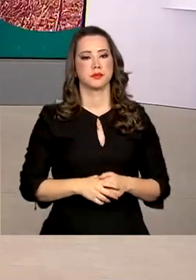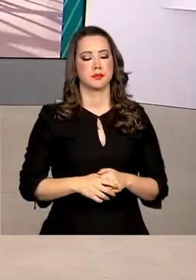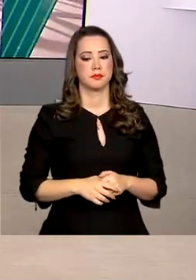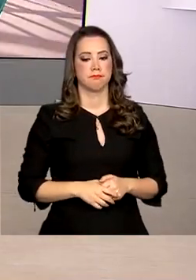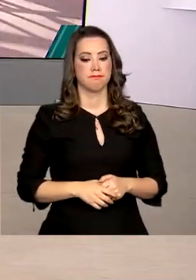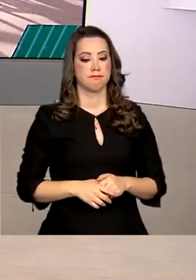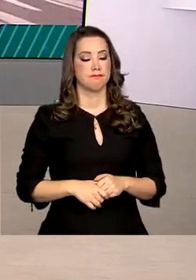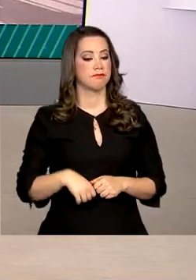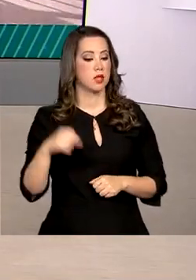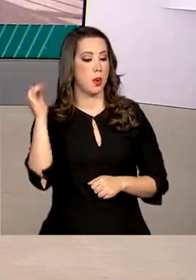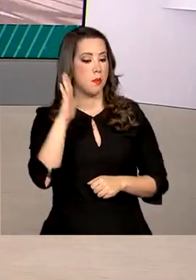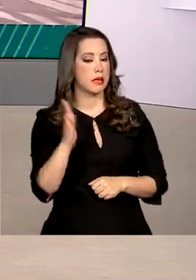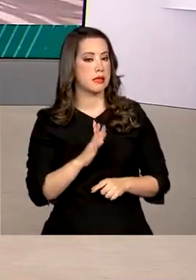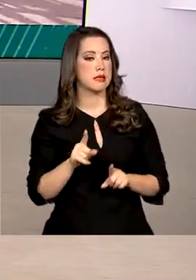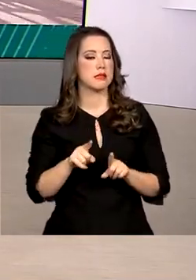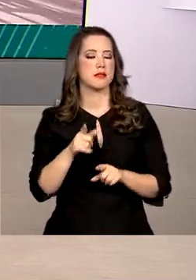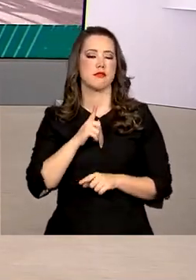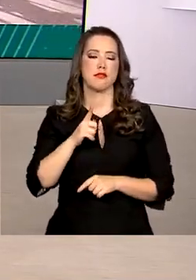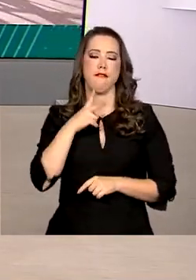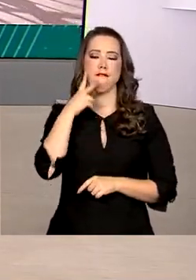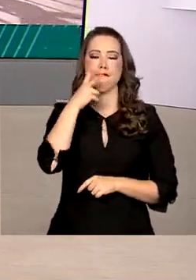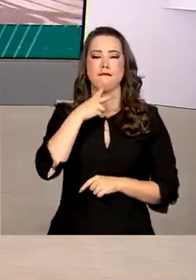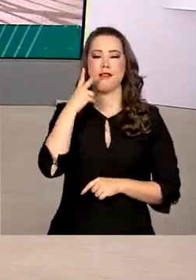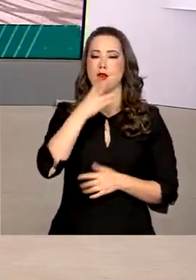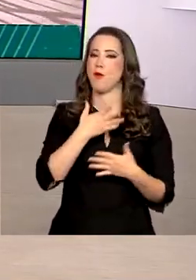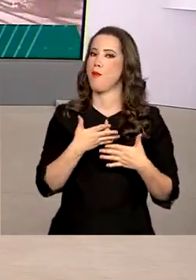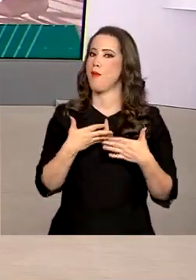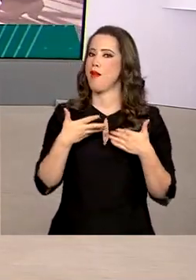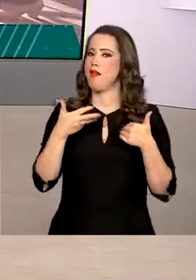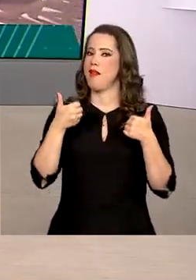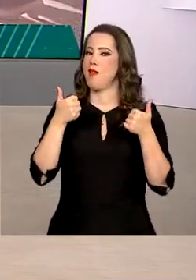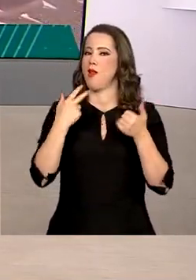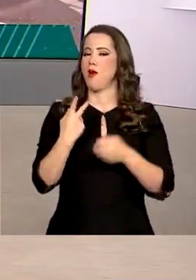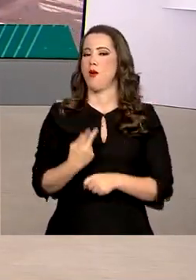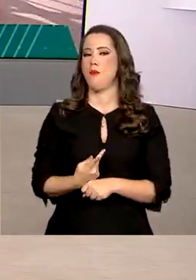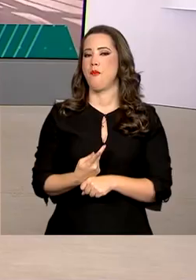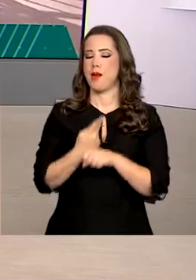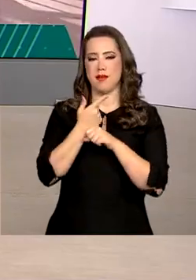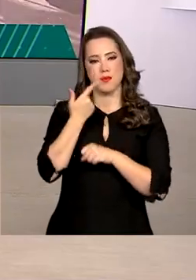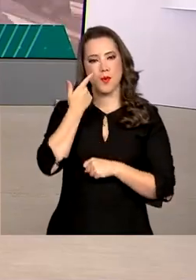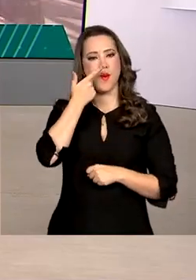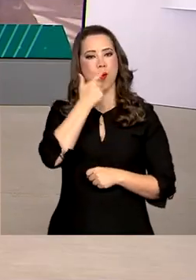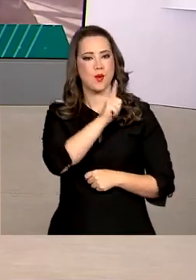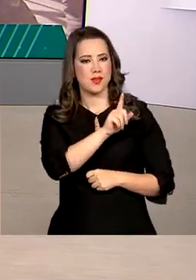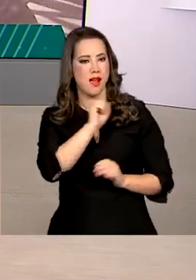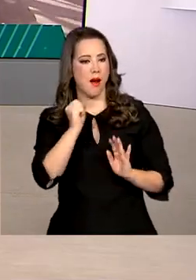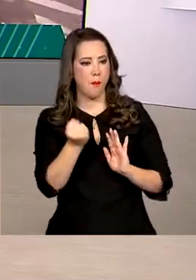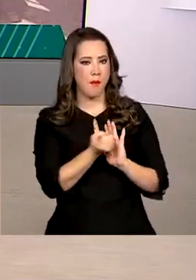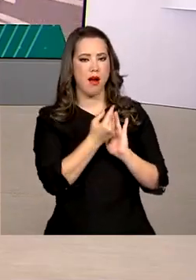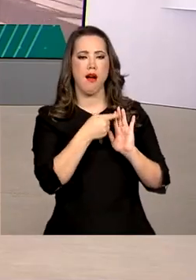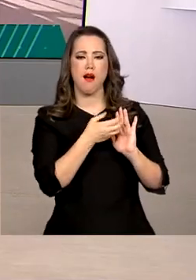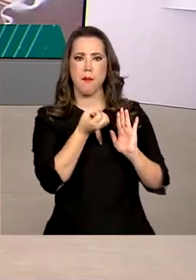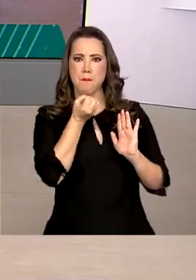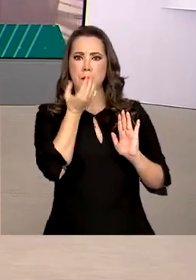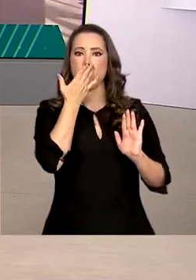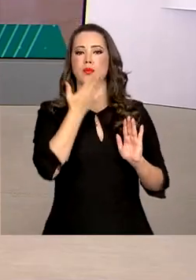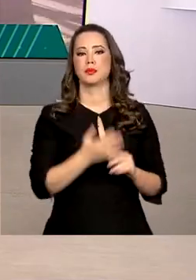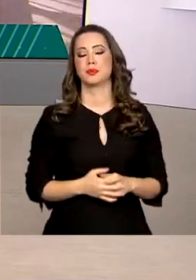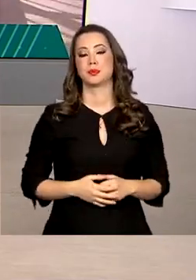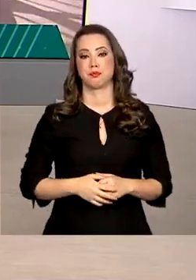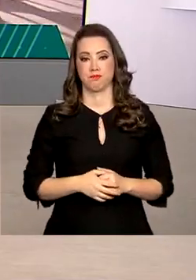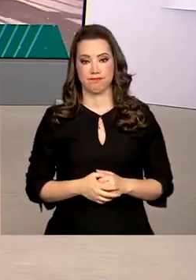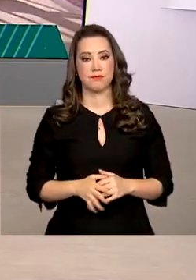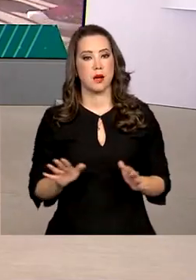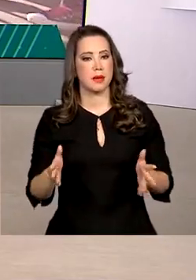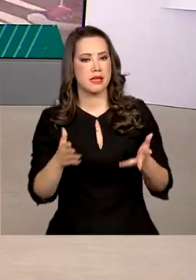o Brasil está produzindo vinhos cada vez melhores com premiações internacionais que certificam a qualidade do produto e para